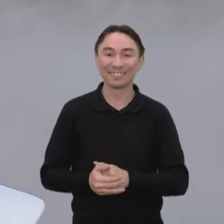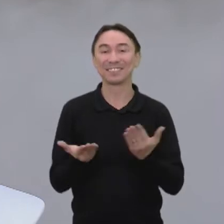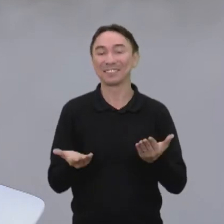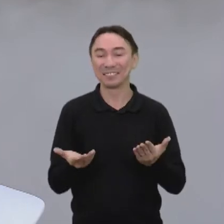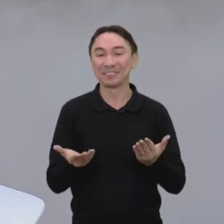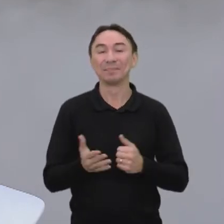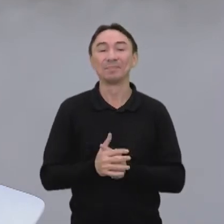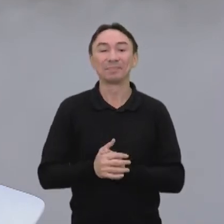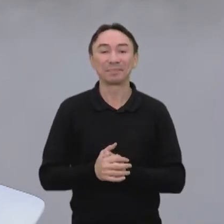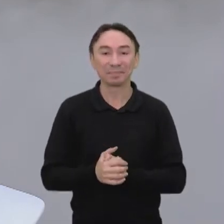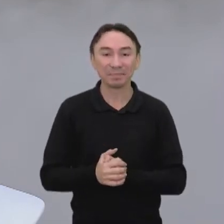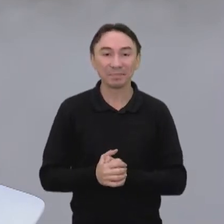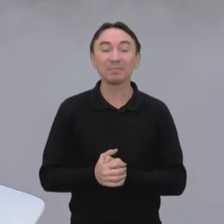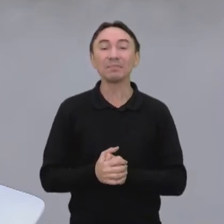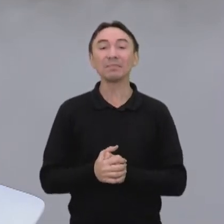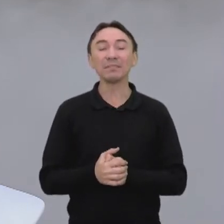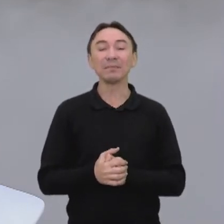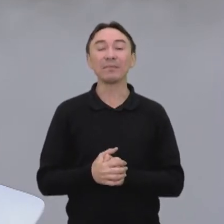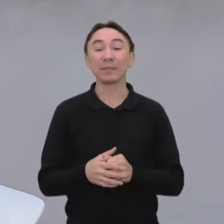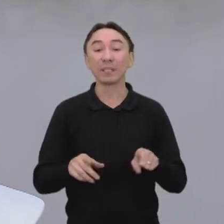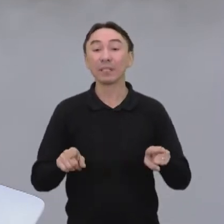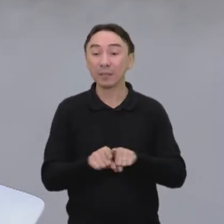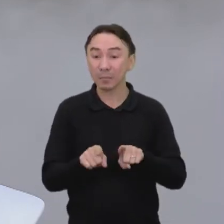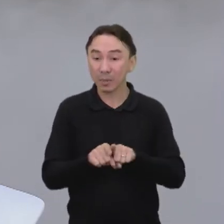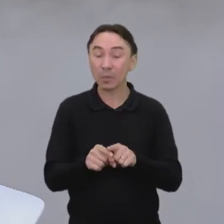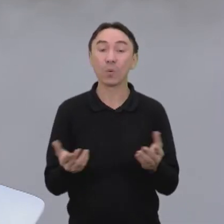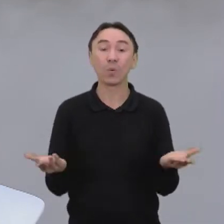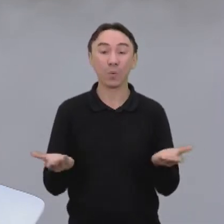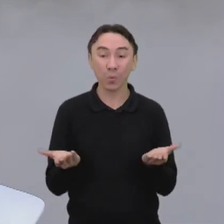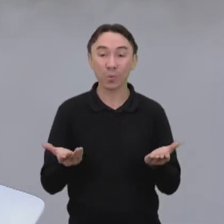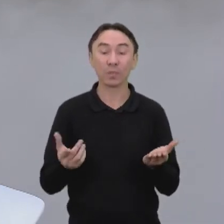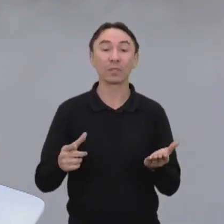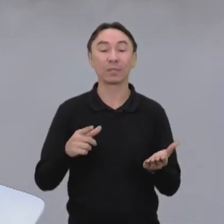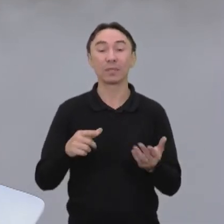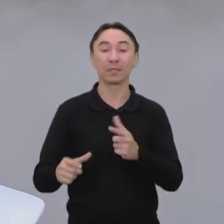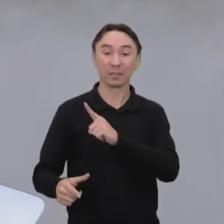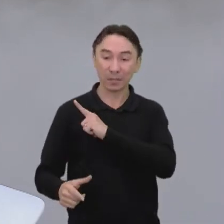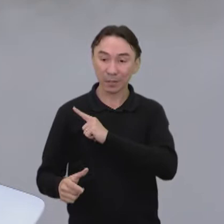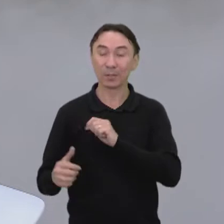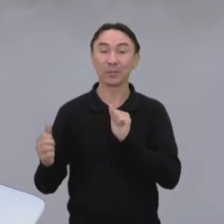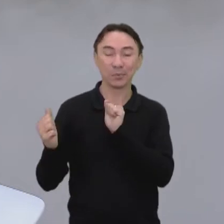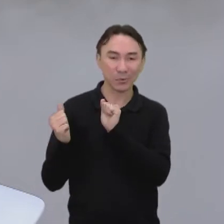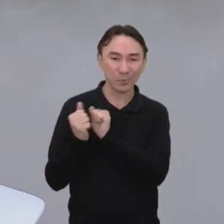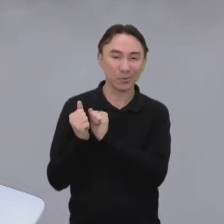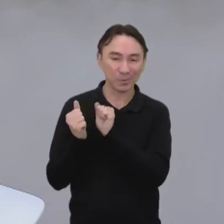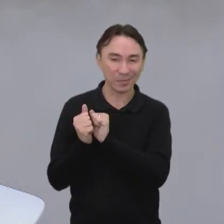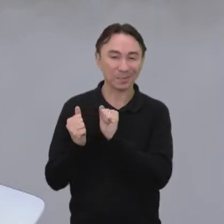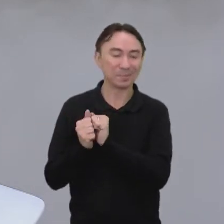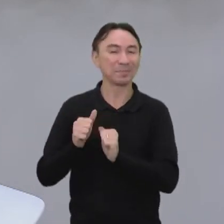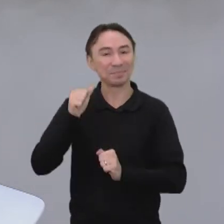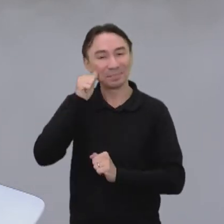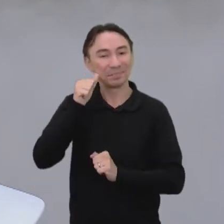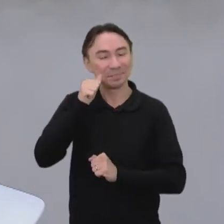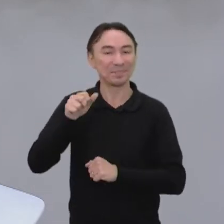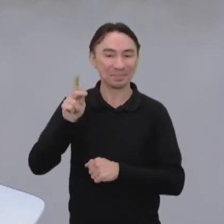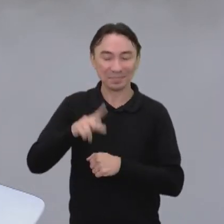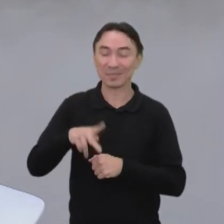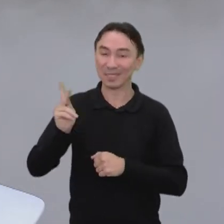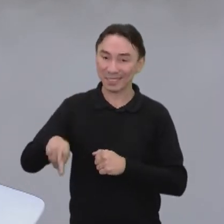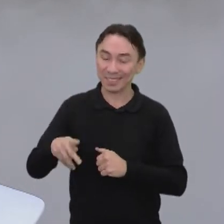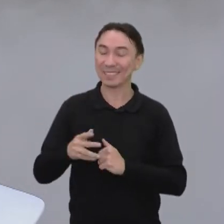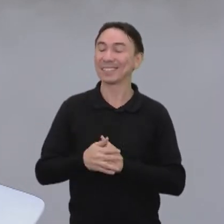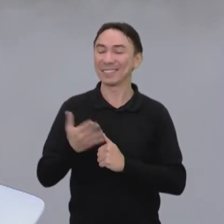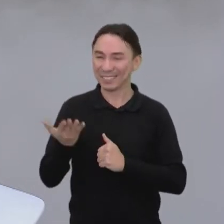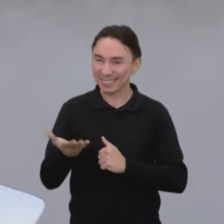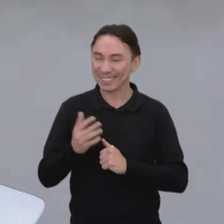Muito obrigado, pessoal. E também estou hoje com uma professora que eu gostaria muito de ter trabalhado há